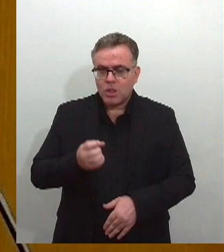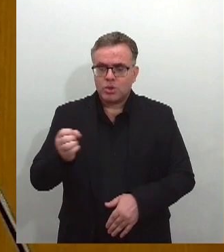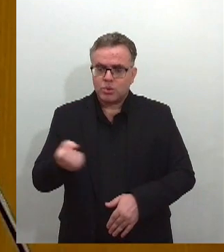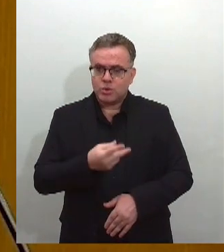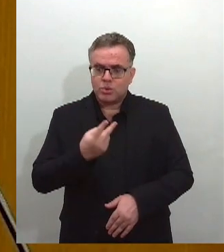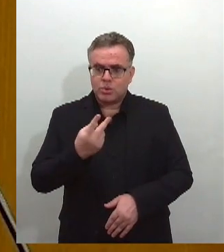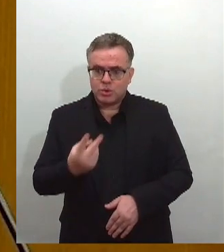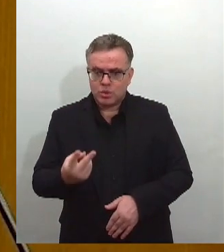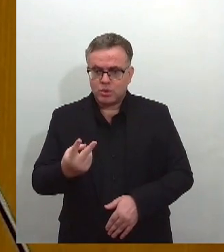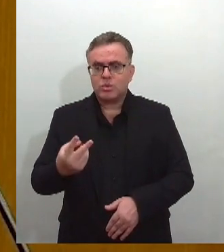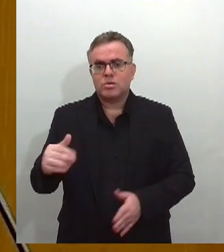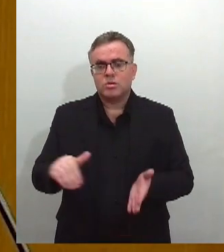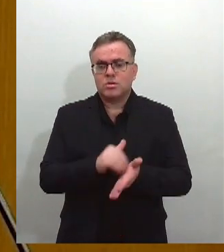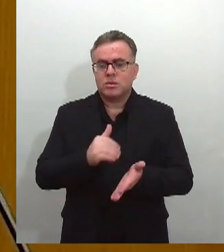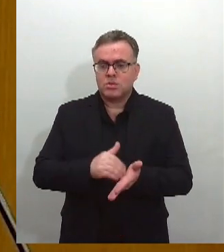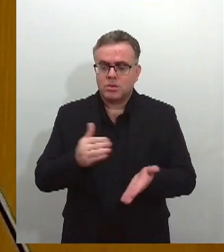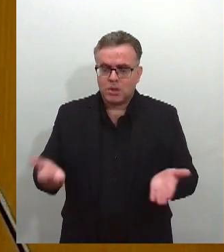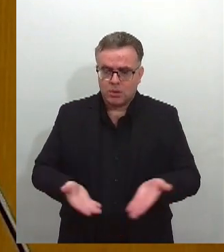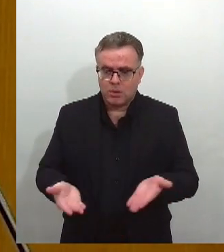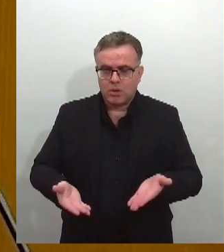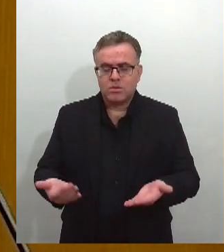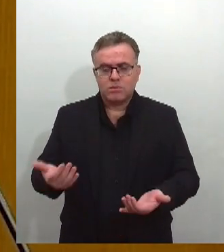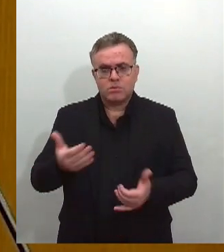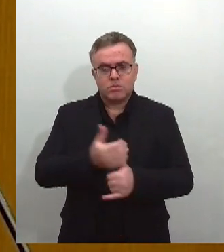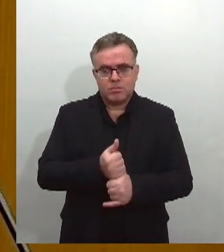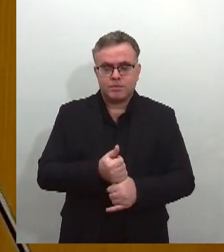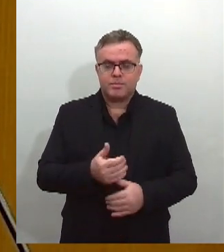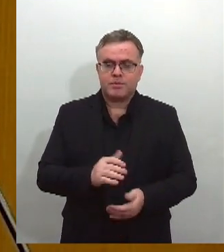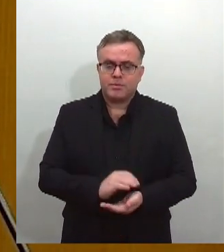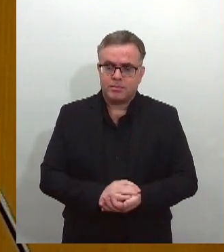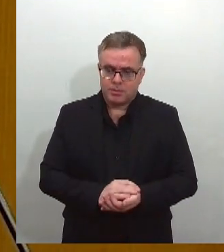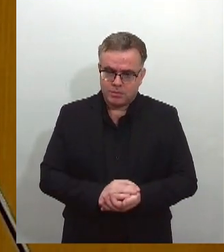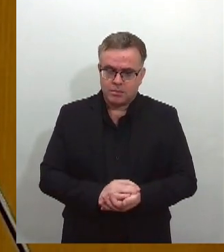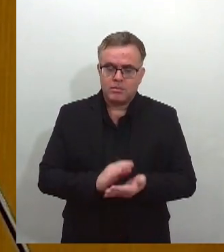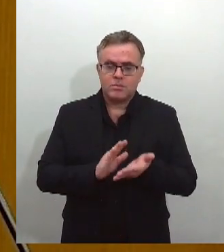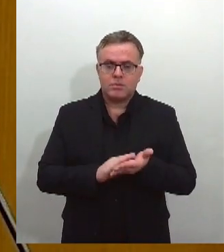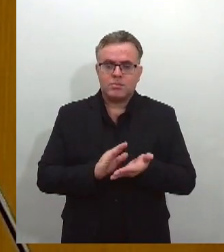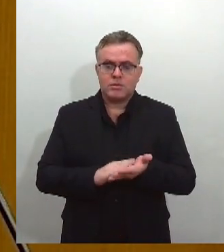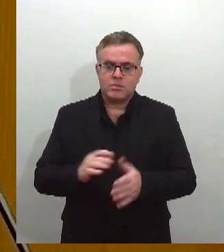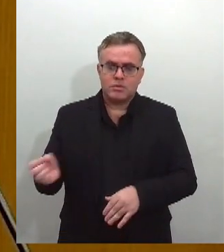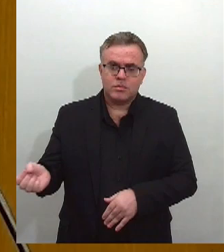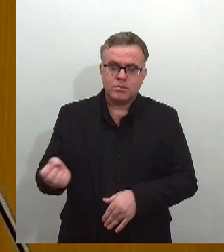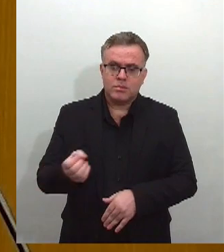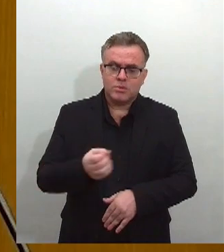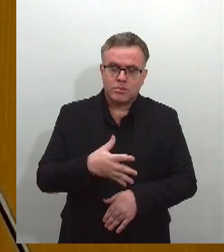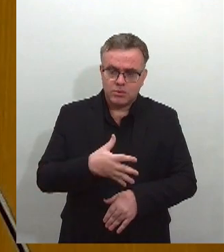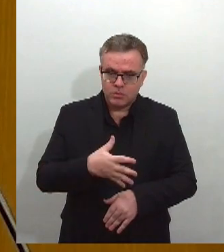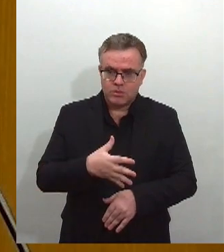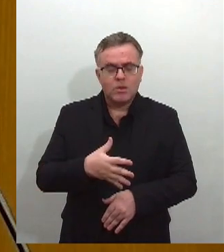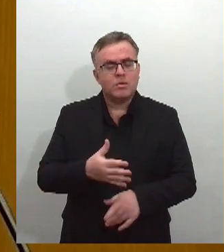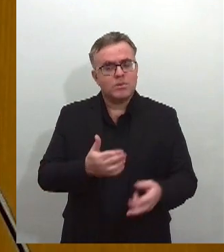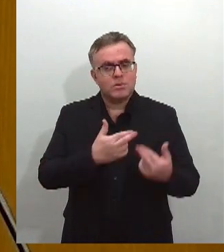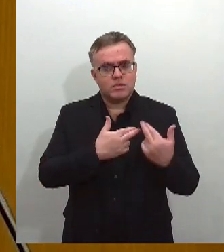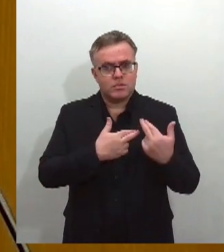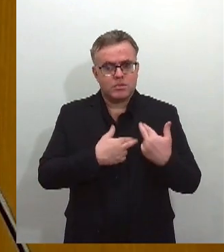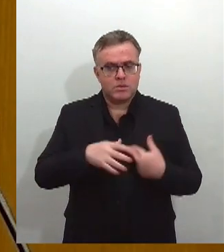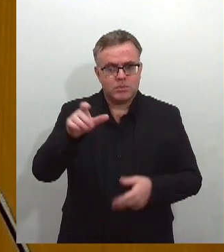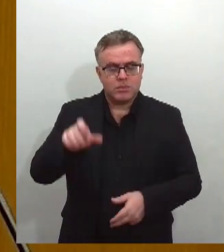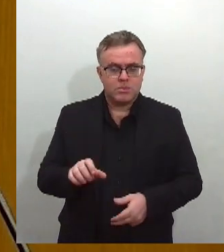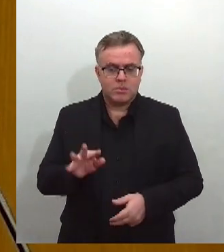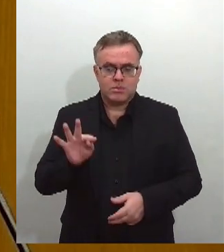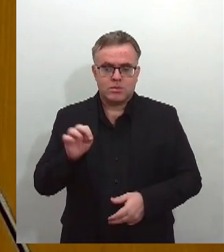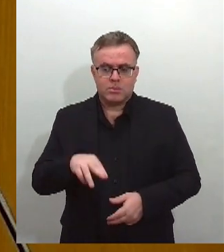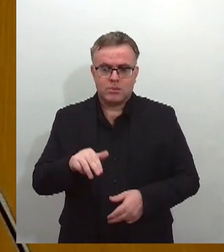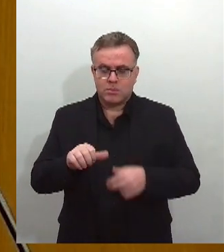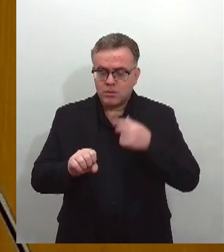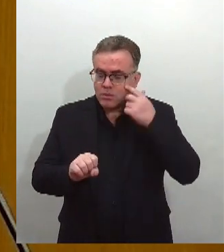semana. Quero aqui parabenizar o novo superintendente da Codevasf em Sergipe, Thomas Jefferson França, da Costa, que